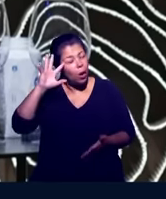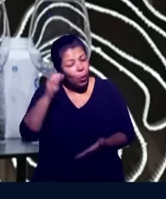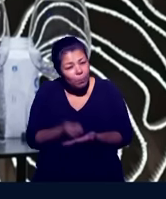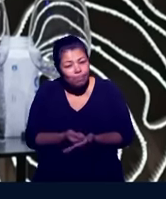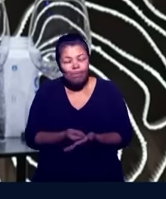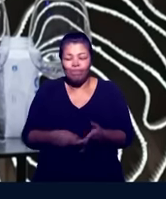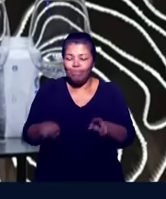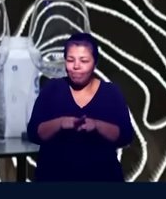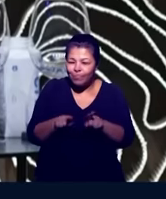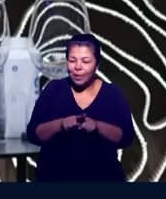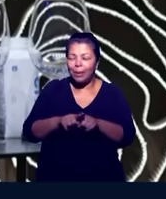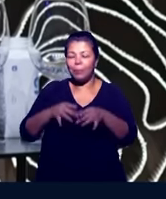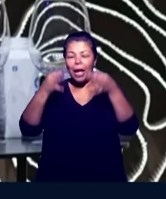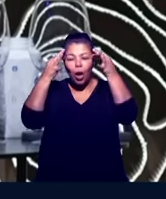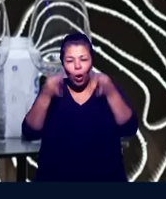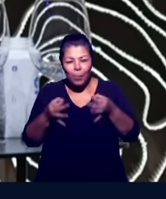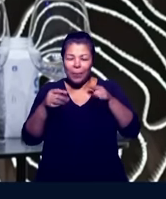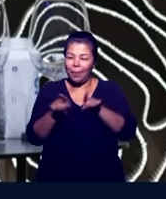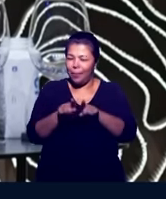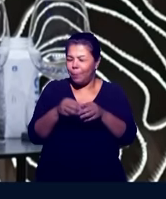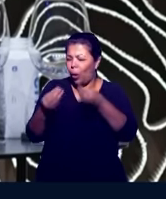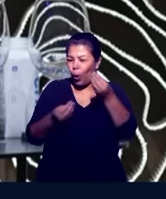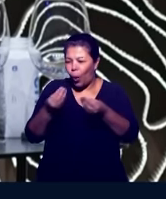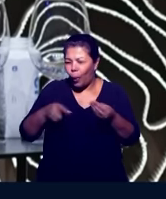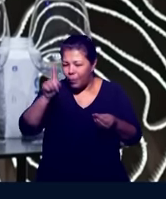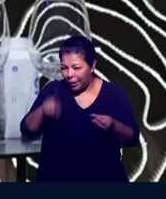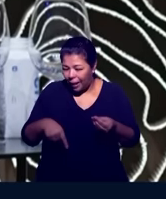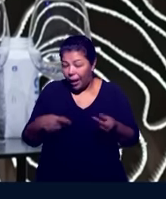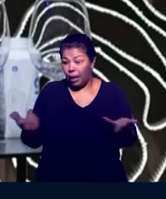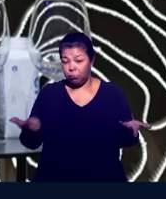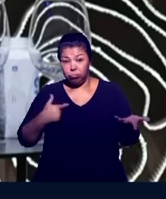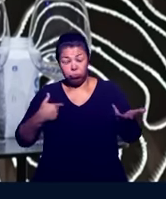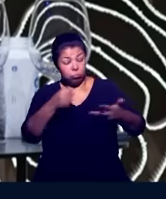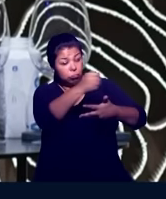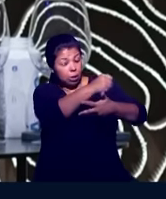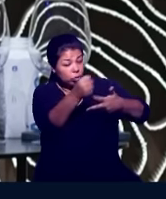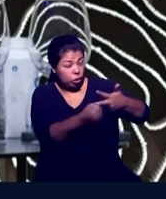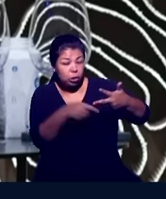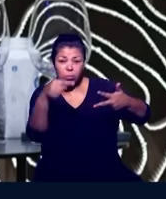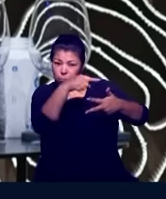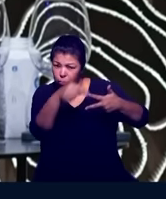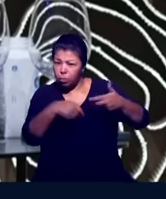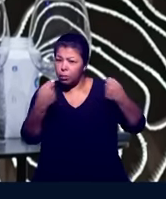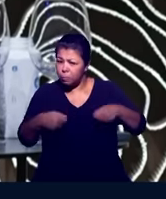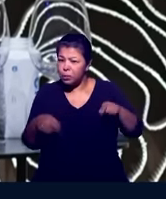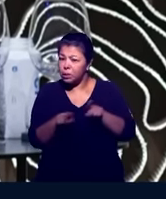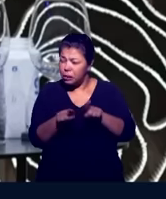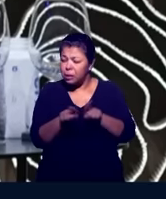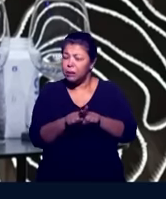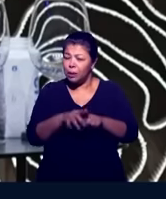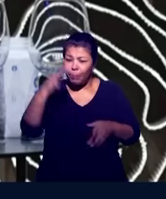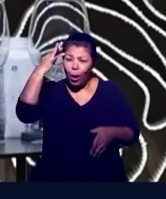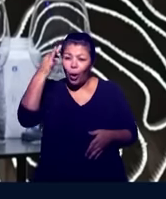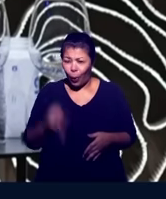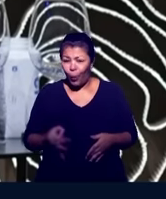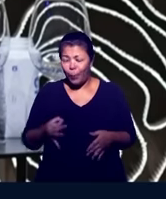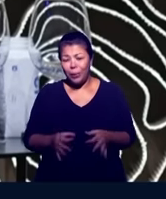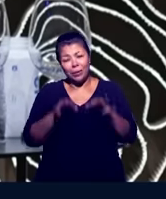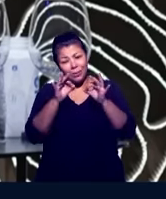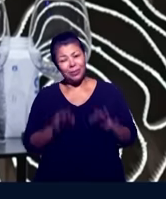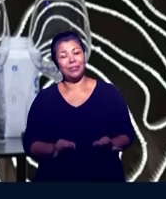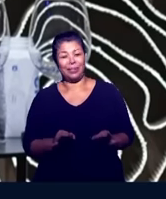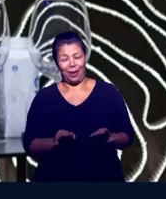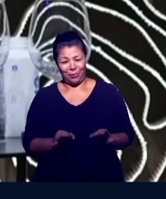decisões o legislativo tem que entender a repercussão das suas decisões e o Executivo tem que entender a repercussão das